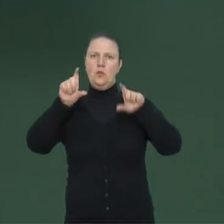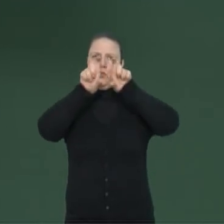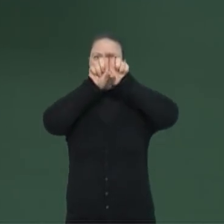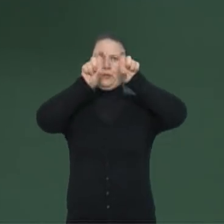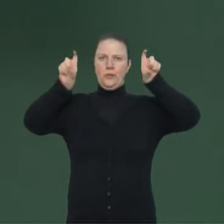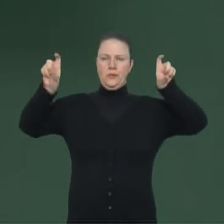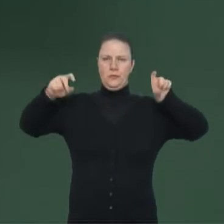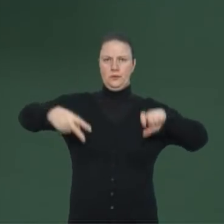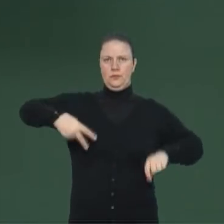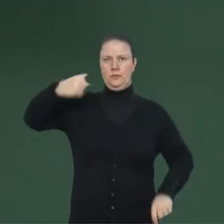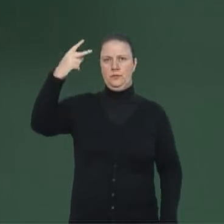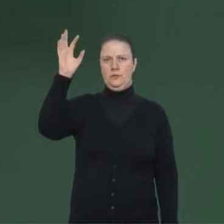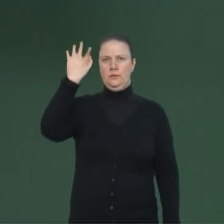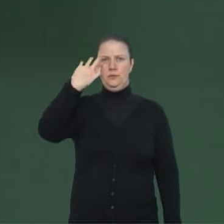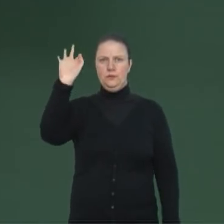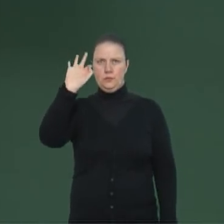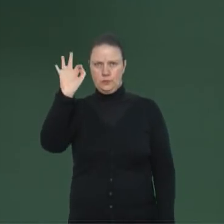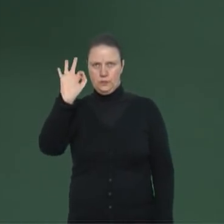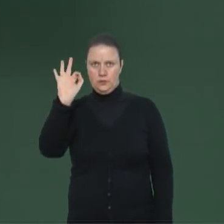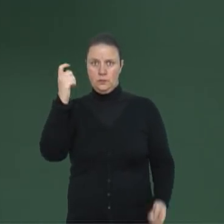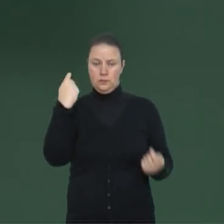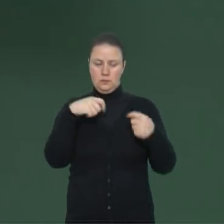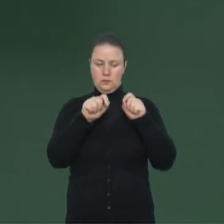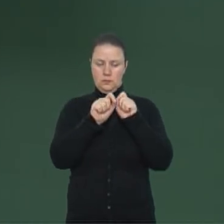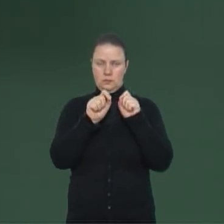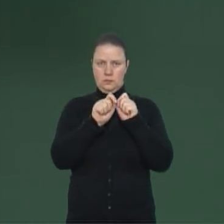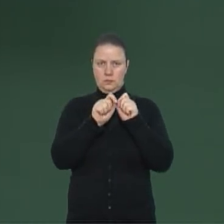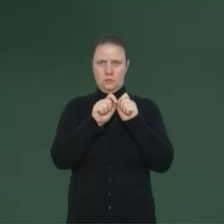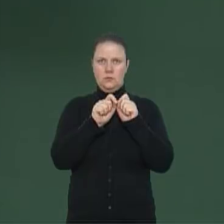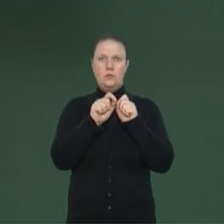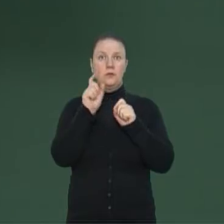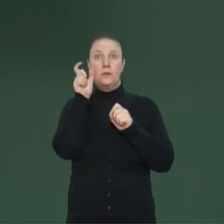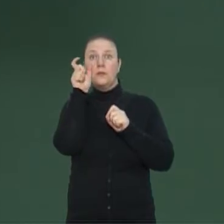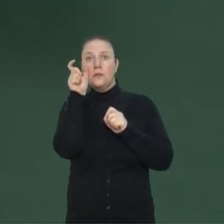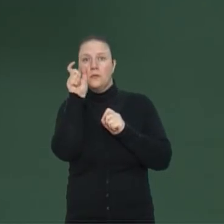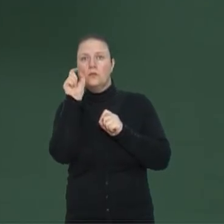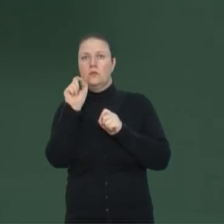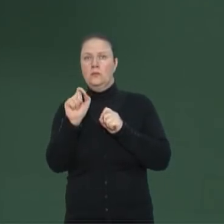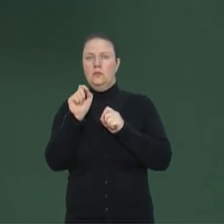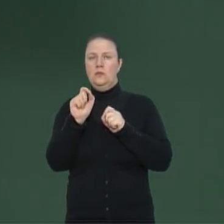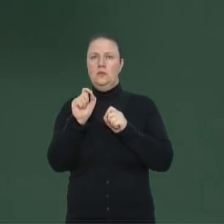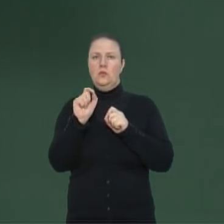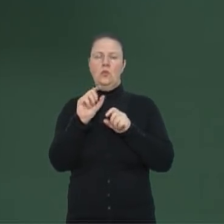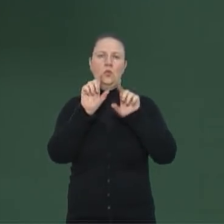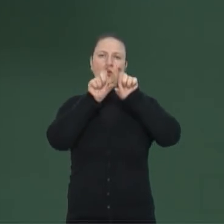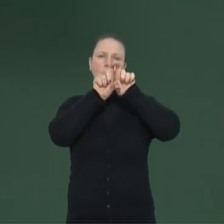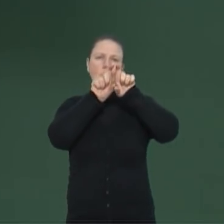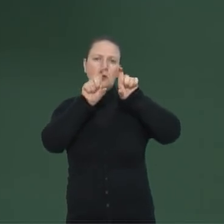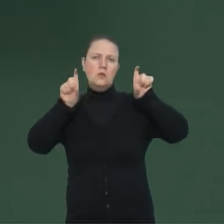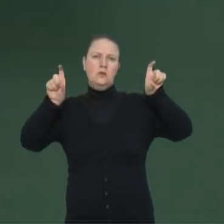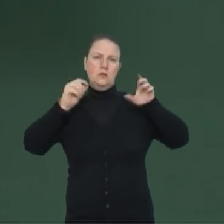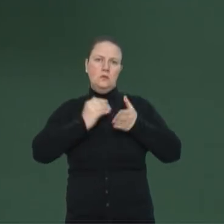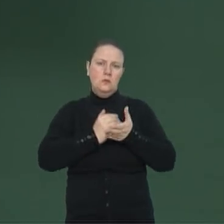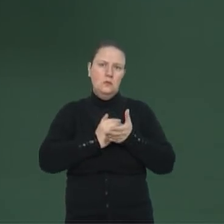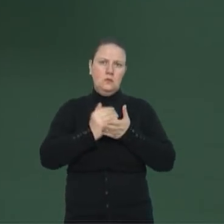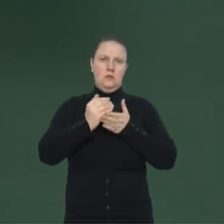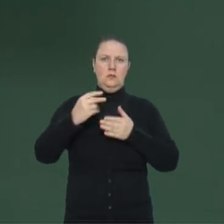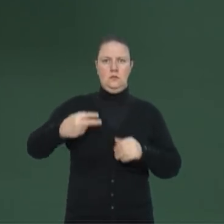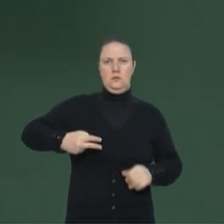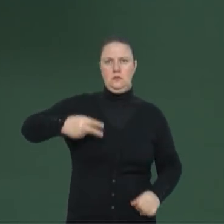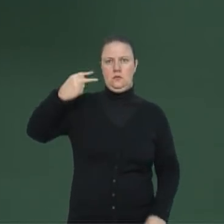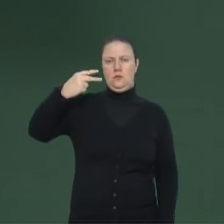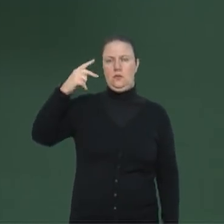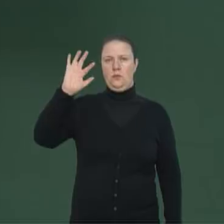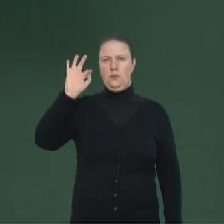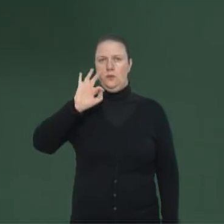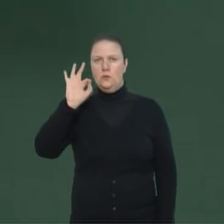segundo grau que eu vou ter que resolver, ok? Então, veja, dentro de uma equação inicial do segundo grau que eu tinha lá,